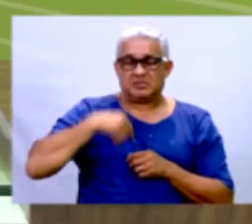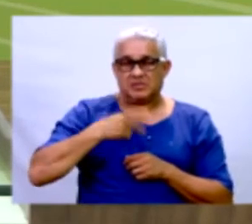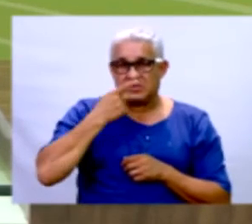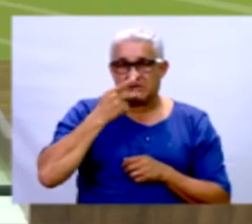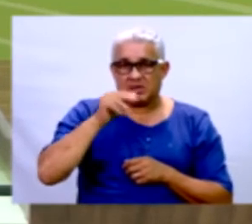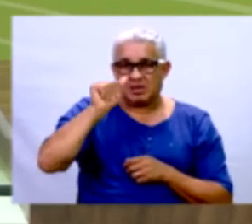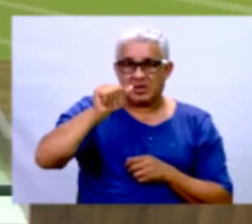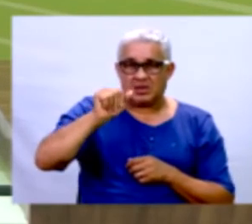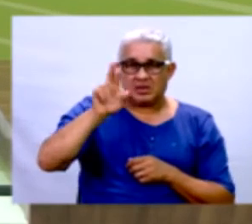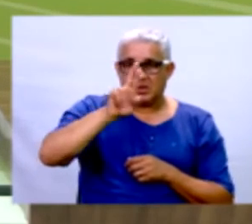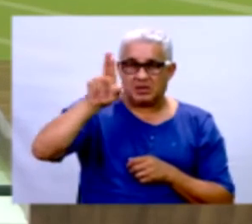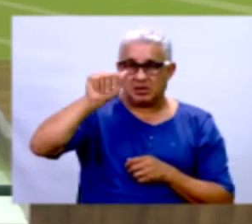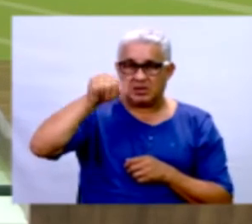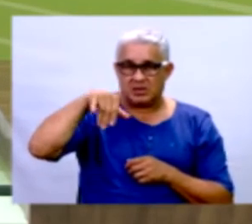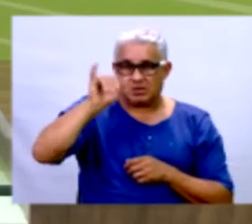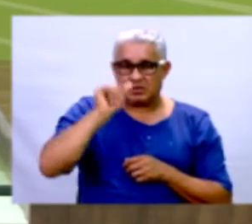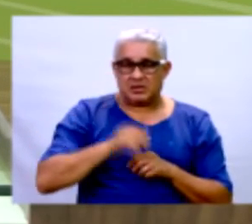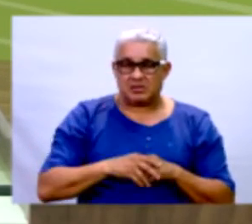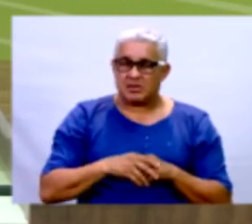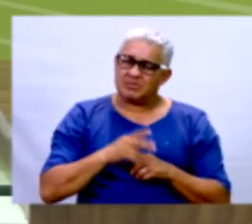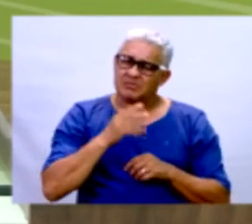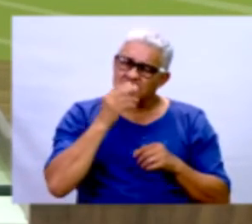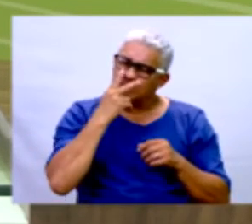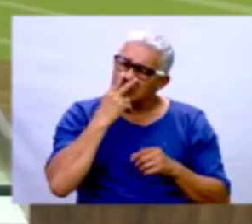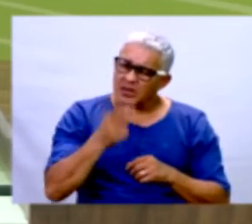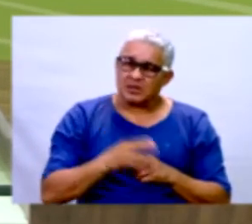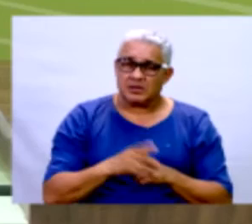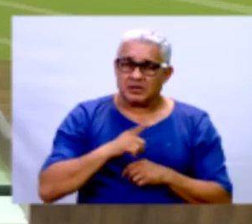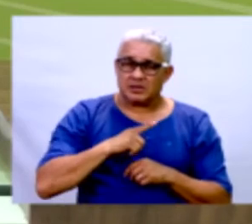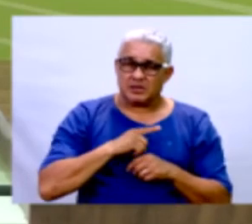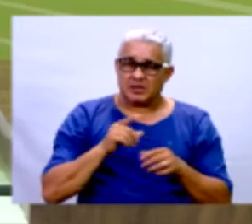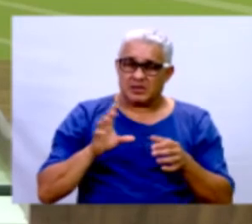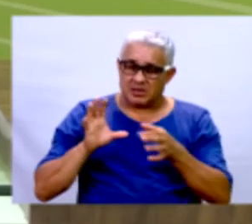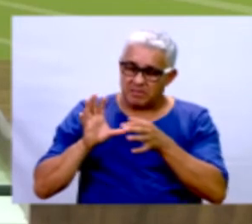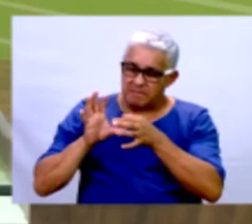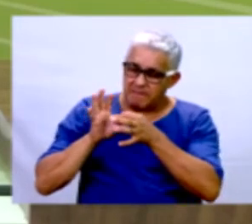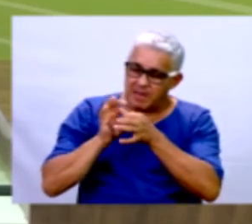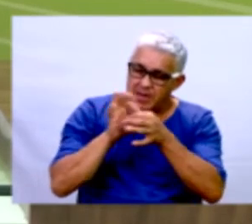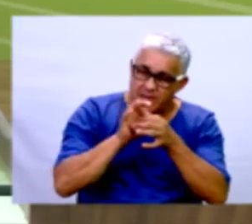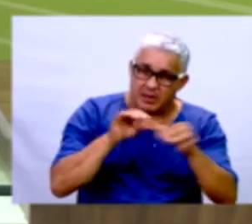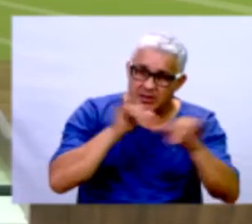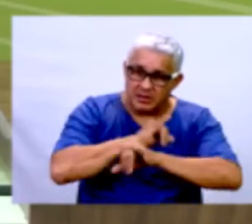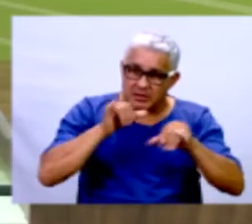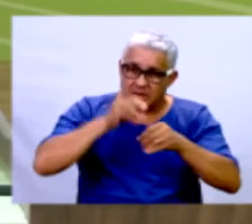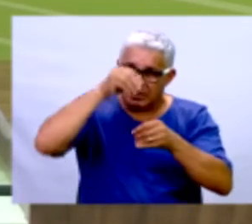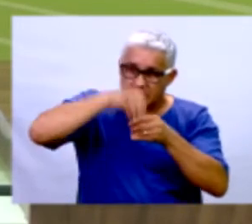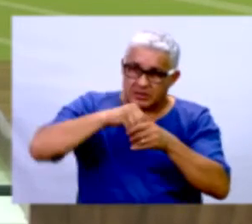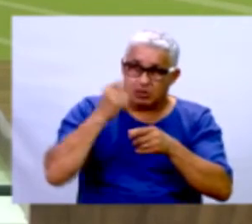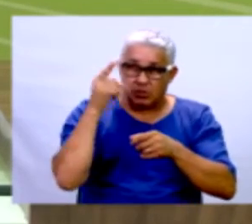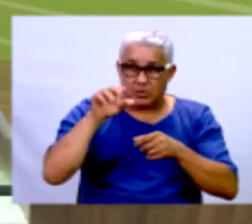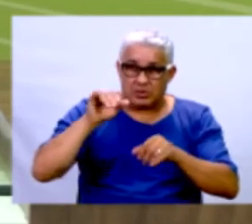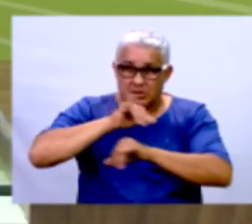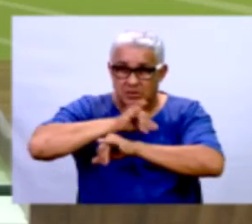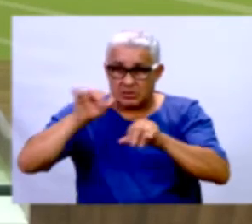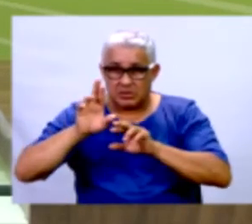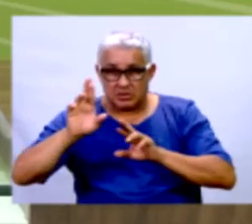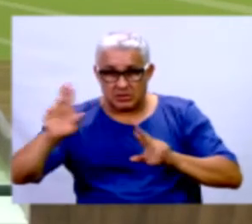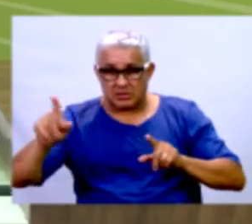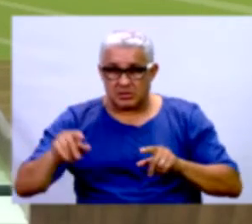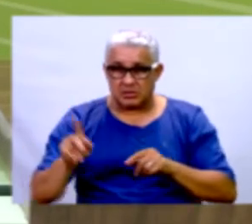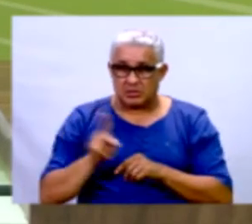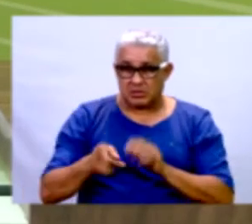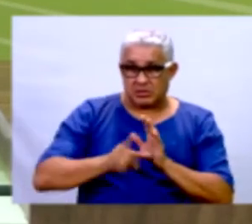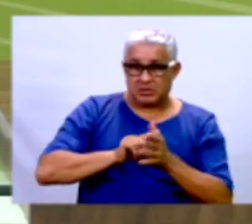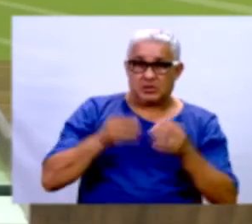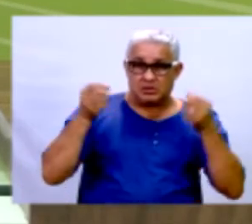mas é algo similar, onde então eu posso ter um agrupamento de informações dentro de uma outra informação. E como o professor falou,